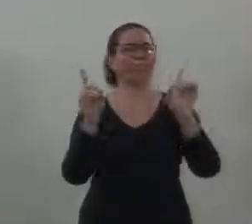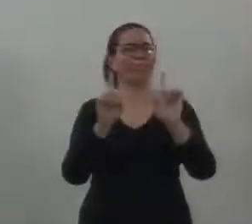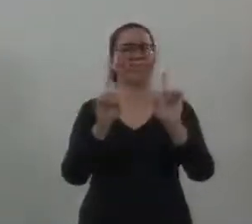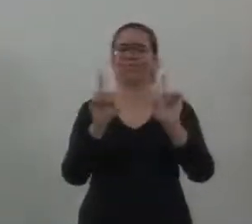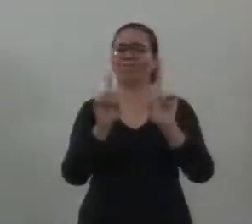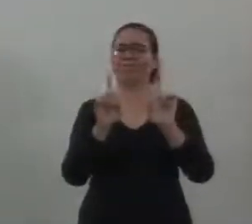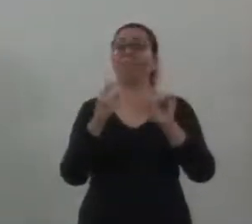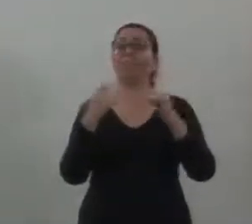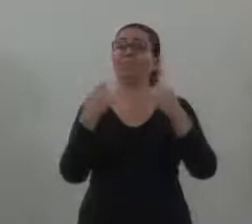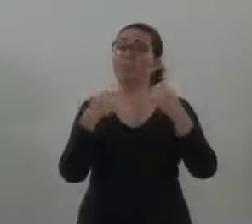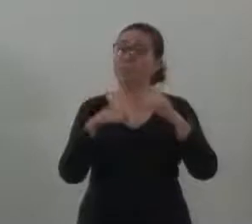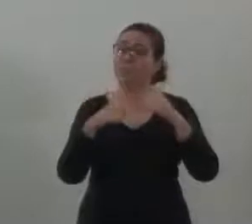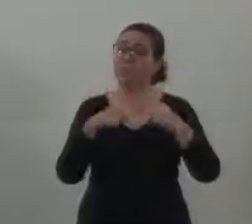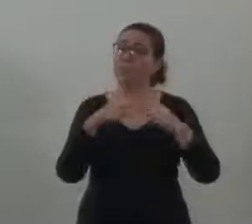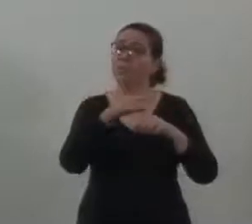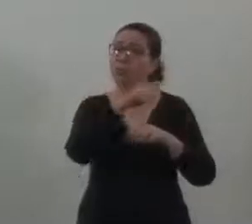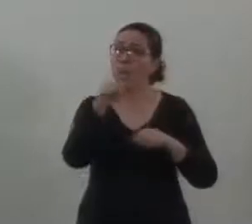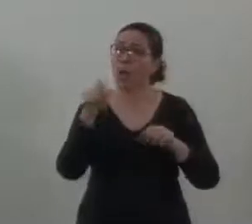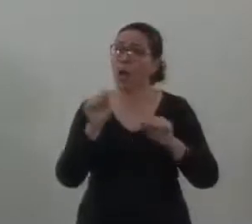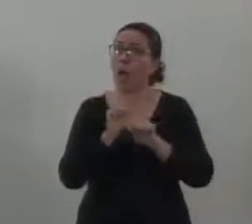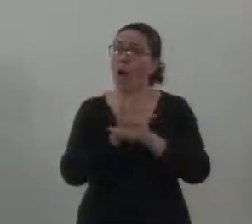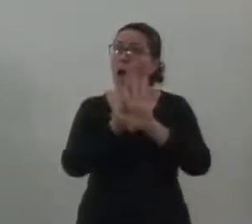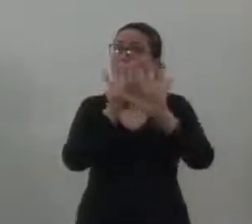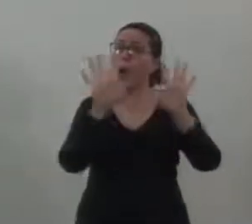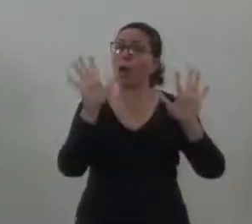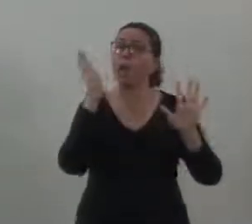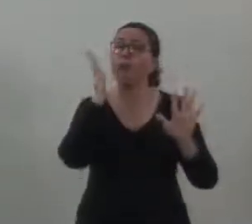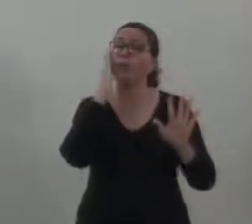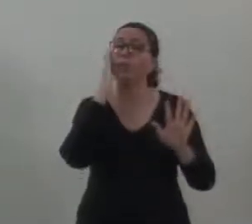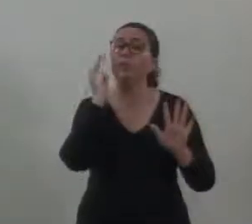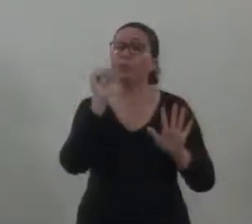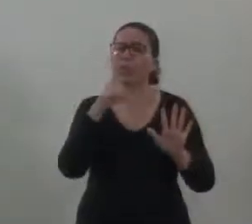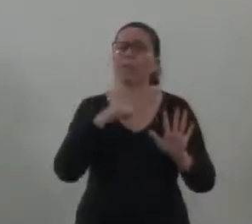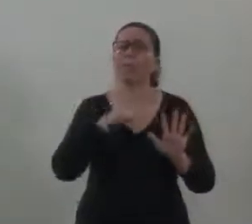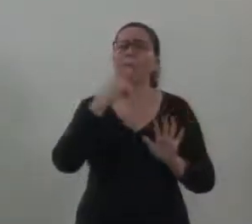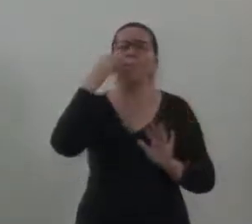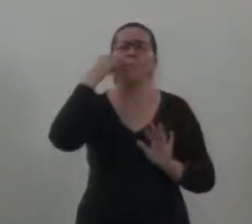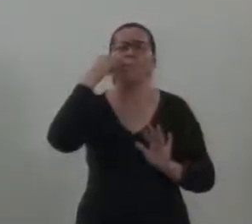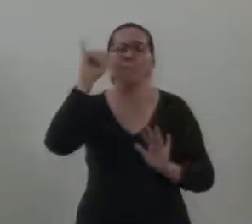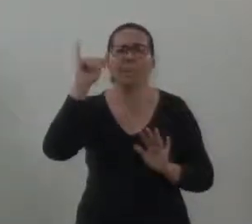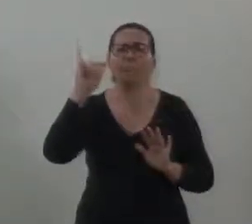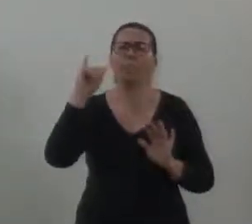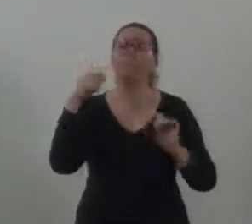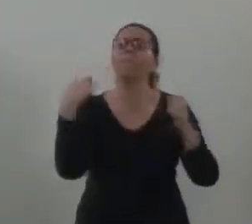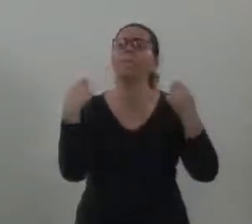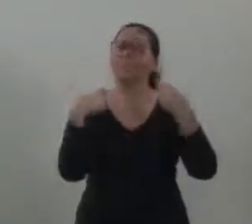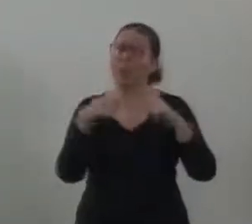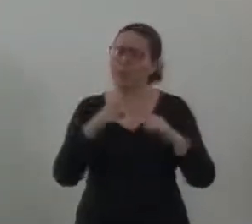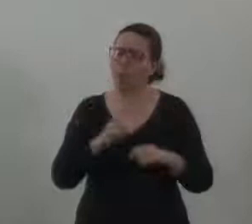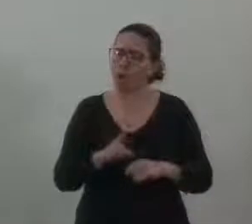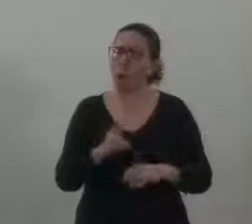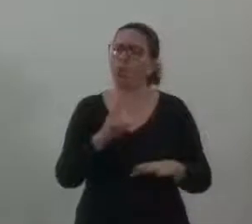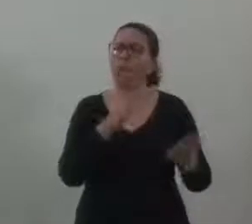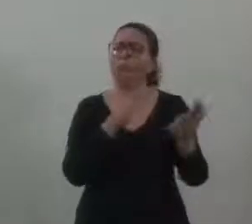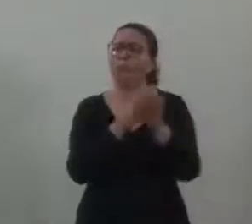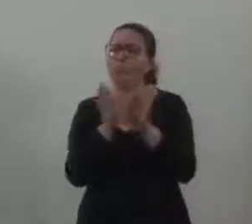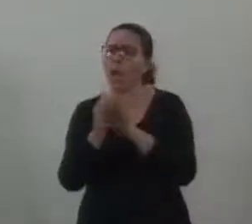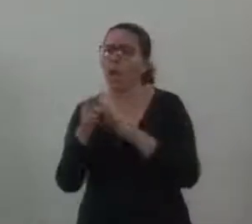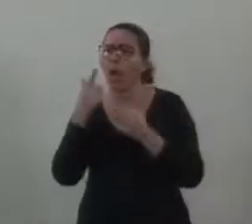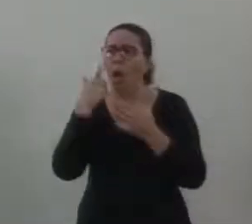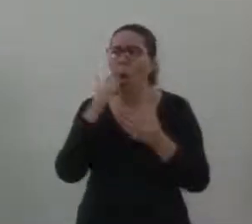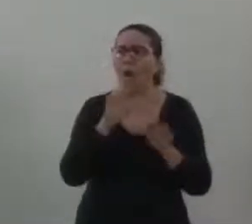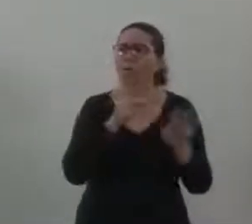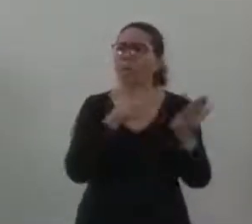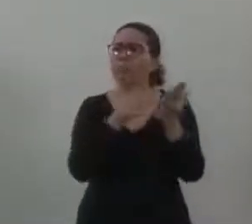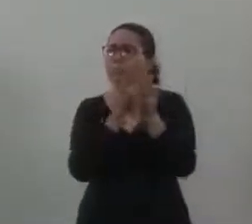deixar claro que todas as questões de prevenção, elas precisam continuarem a serem